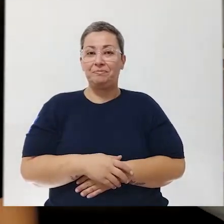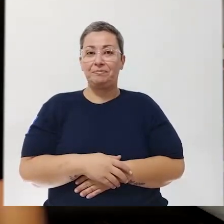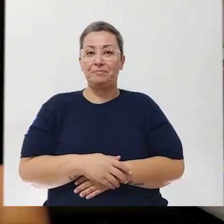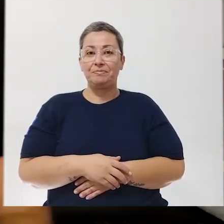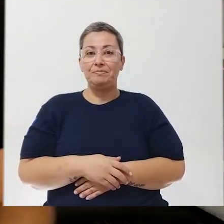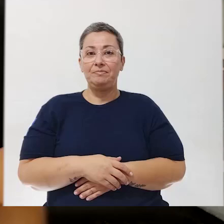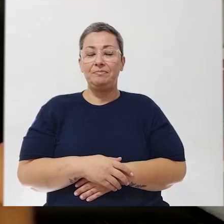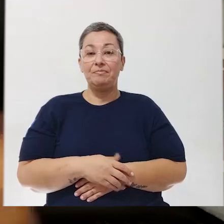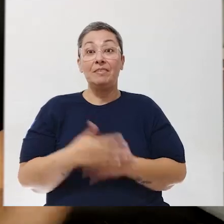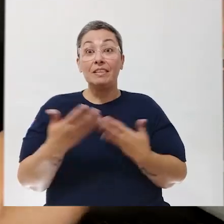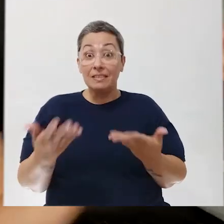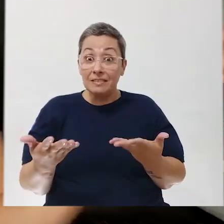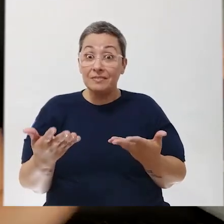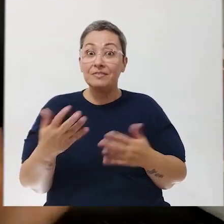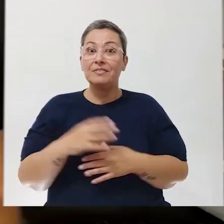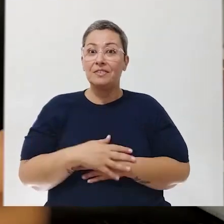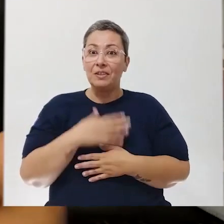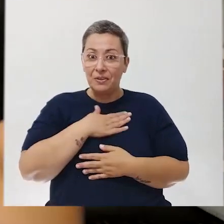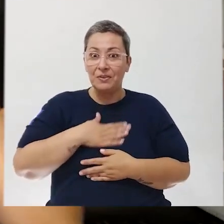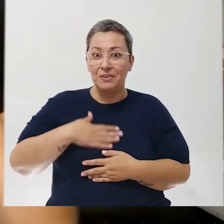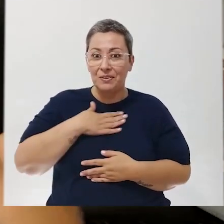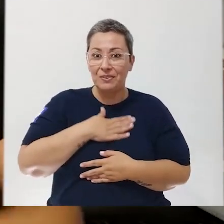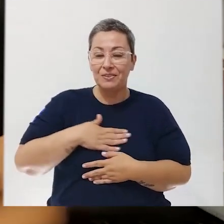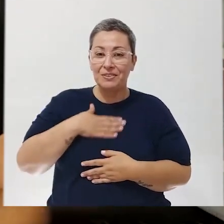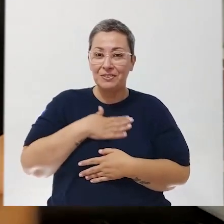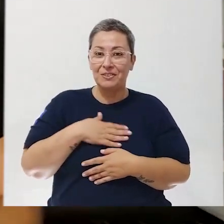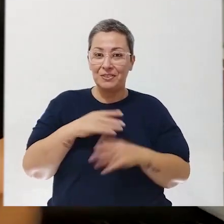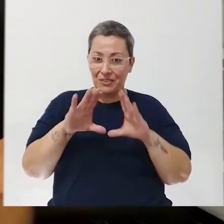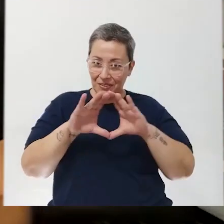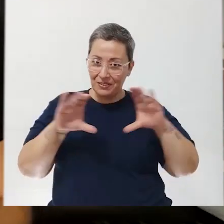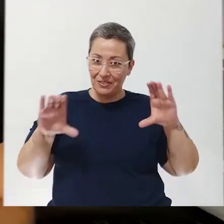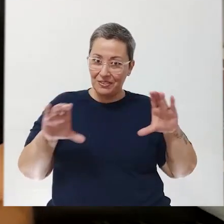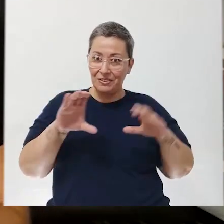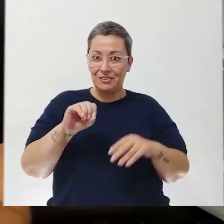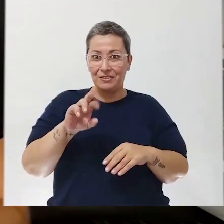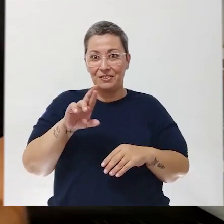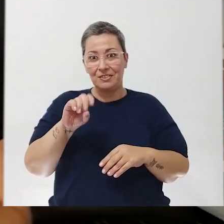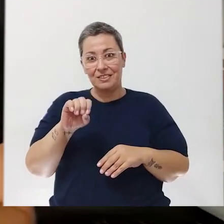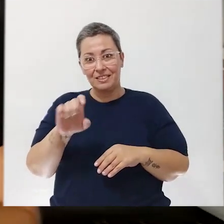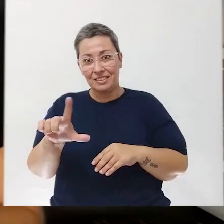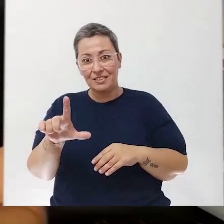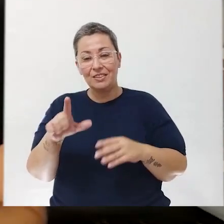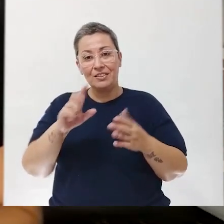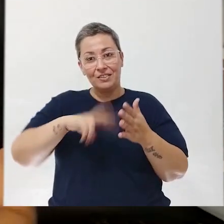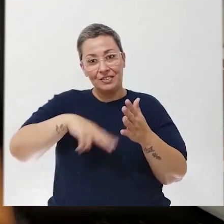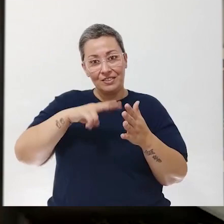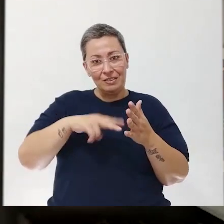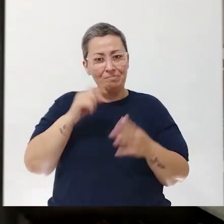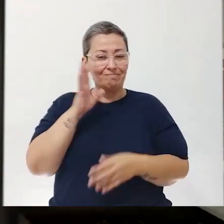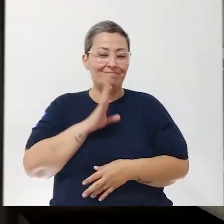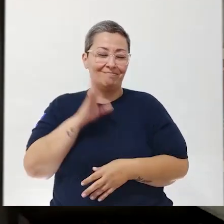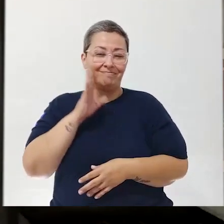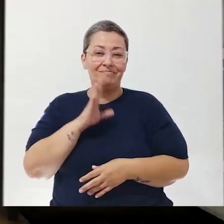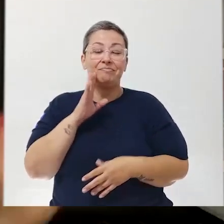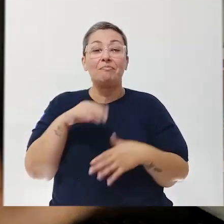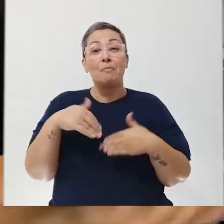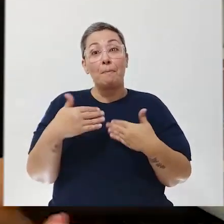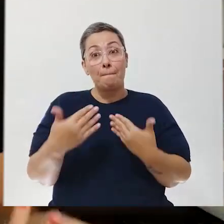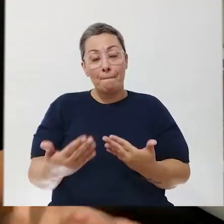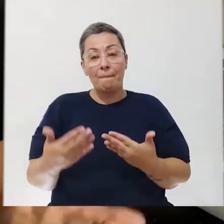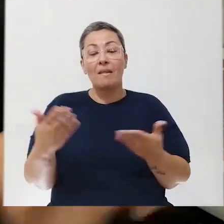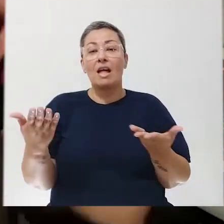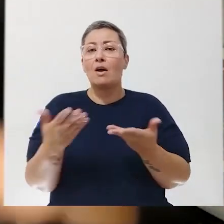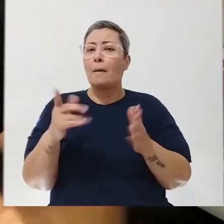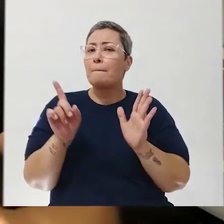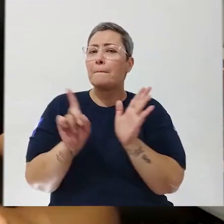acabe. E aí? Gostaram do trecho do cordel que eu li? Bem legal, né?